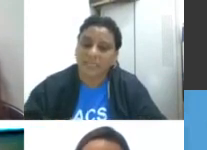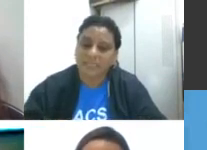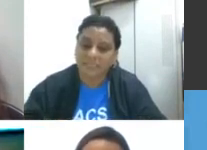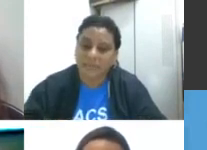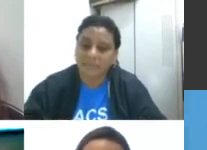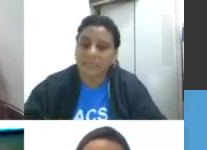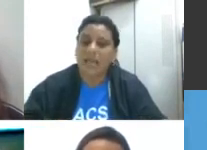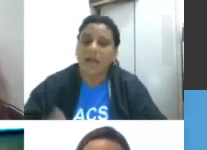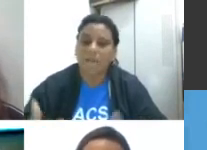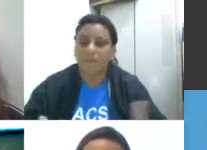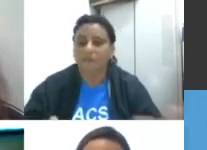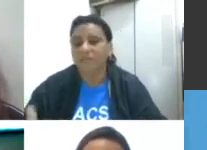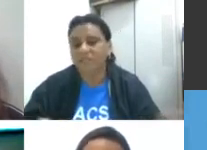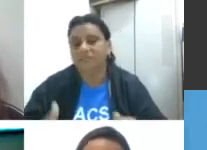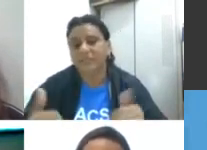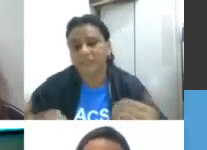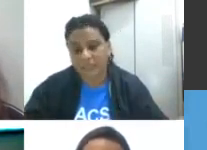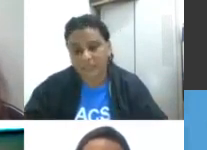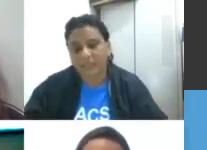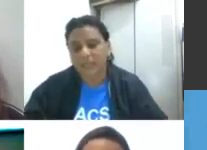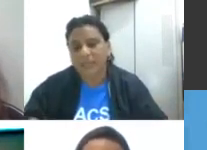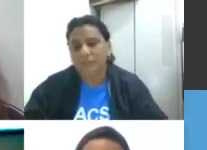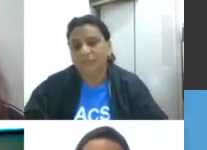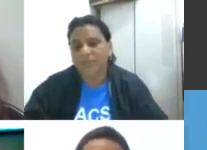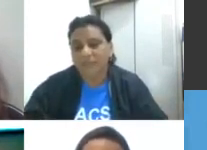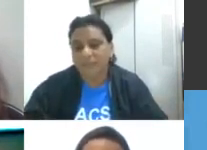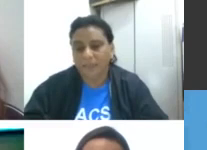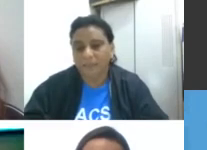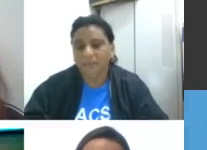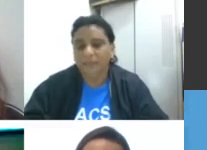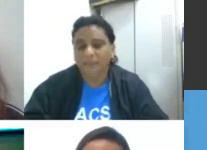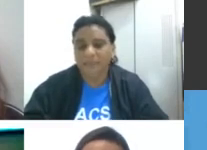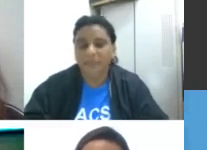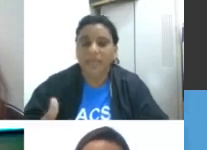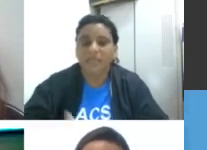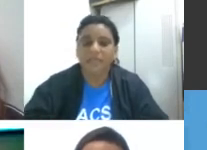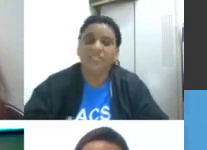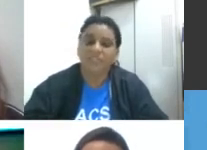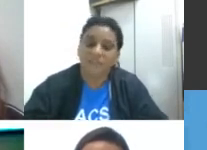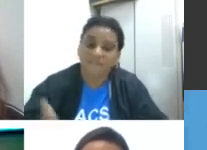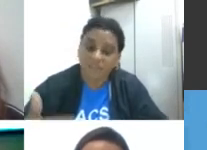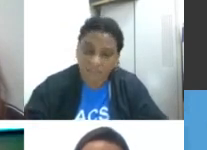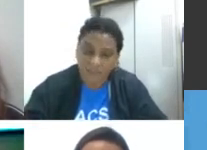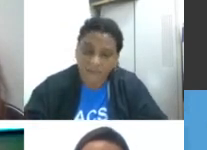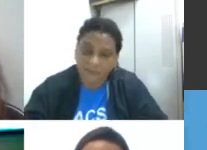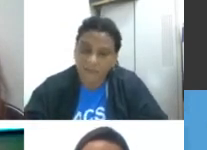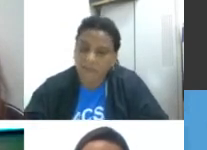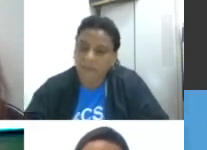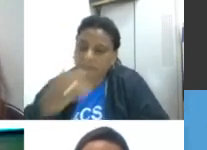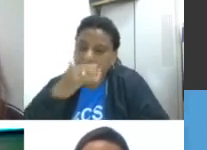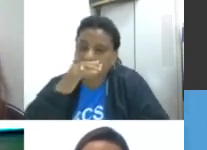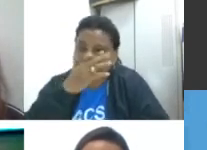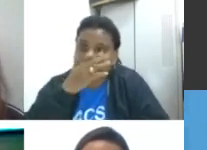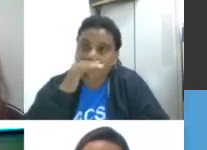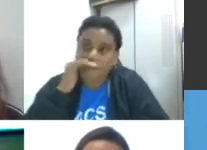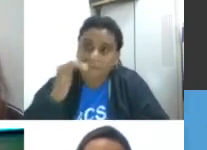sensibilizá-los ao ponto de eles manterem o tratamento né e aí a gente evitar como a